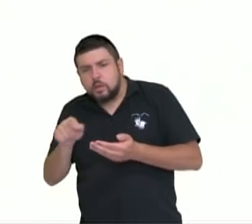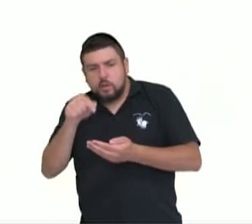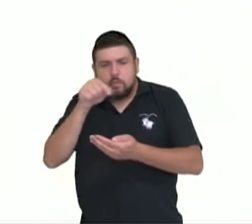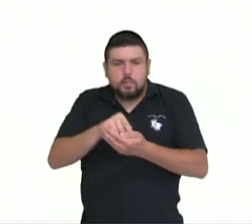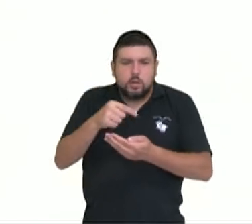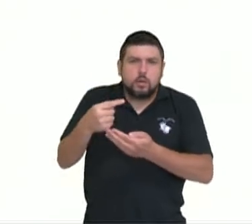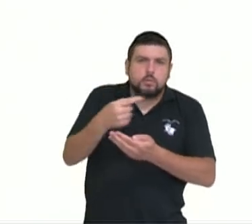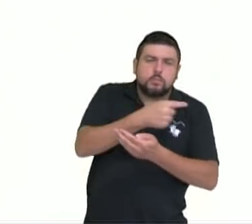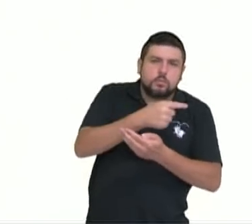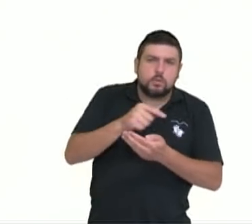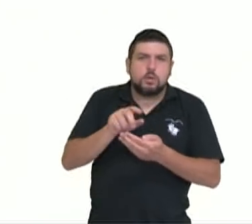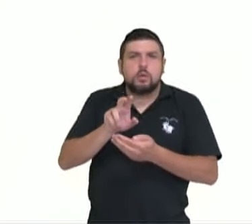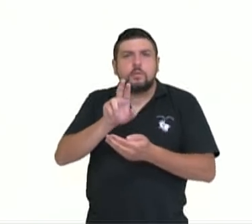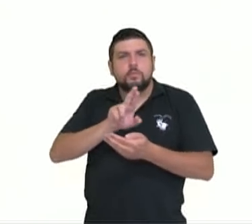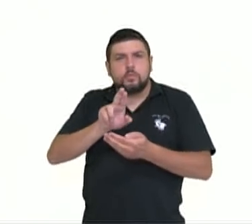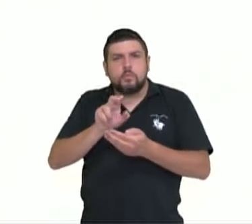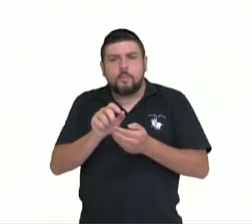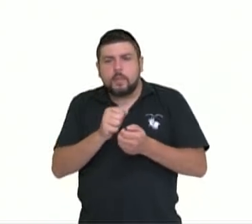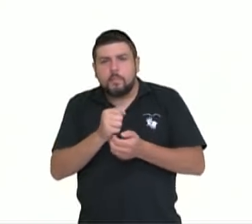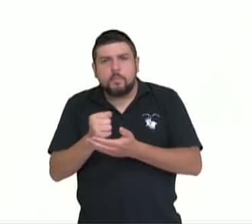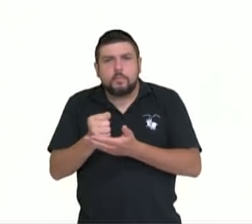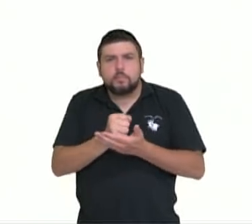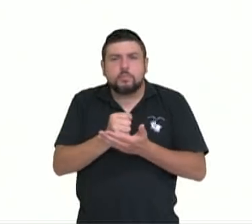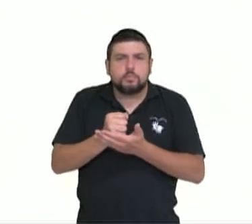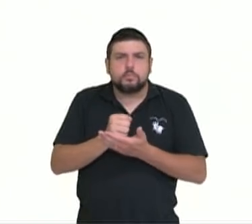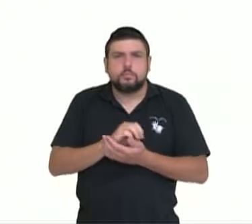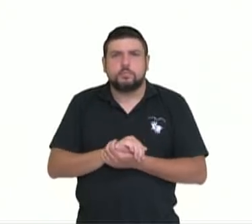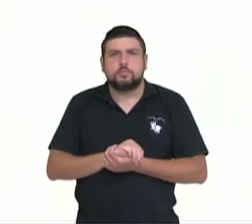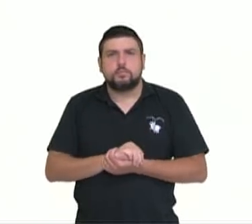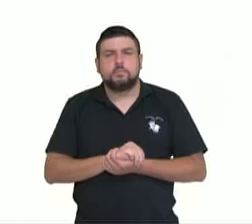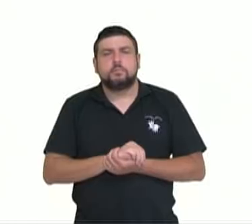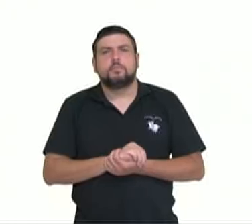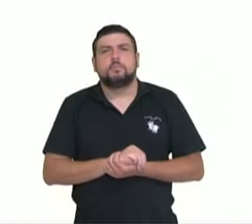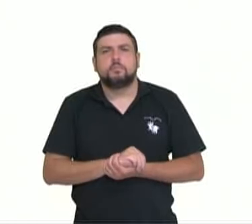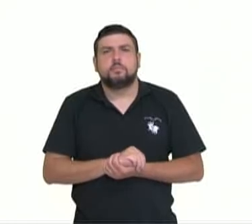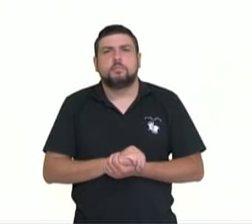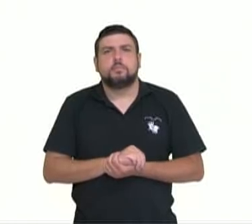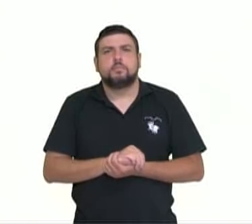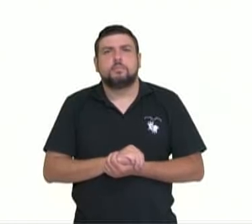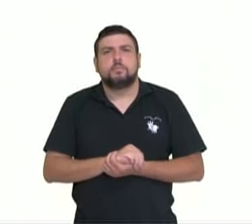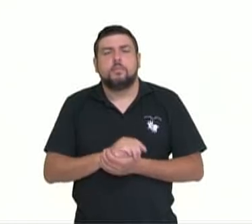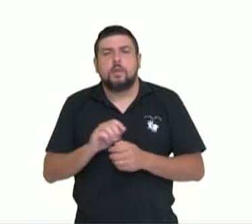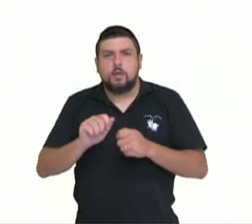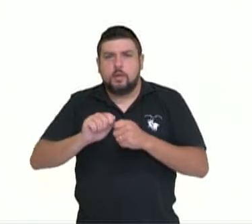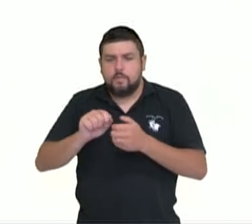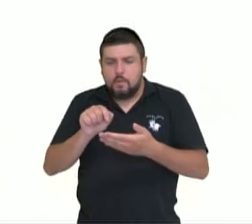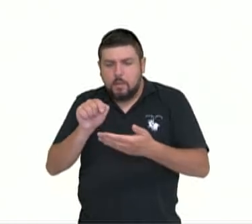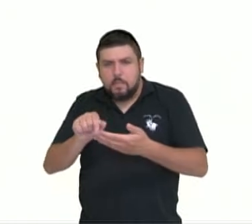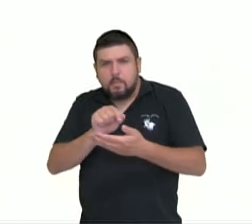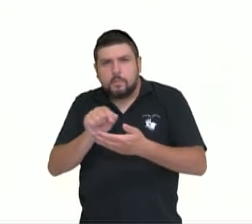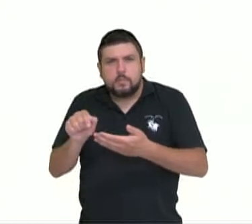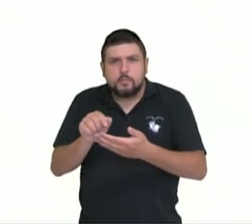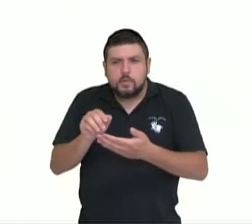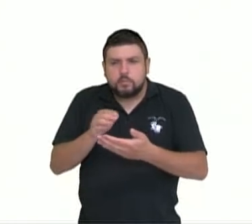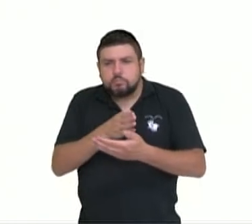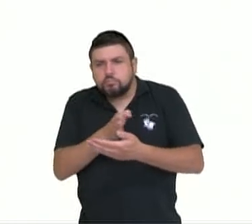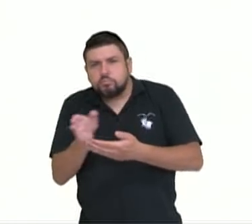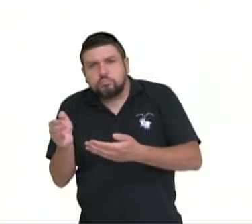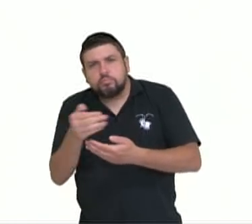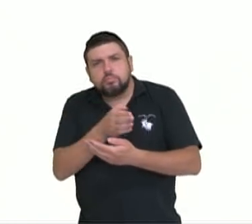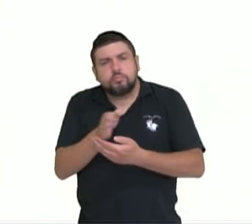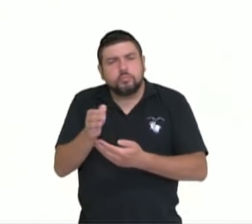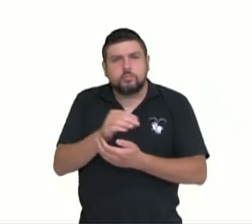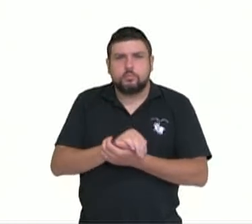do celular que você movimentava os jogos. Fazia os movimentos dos personagens. Então,